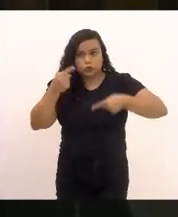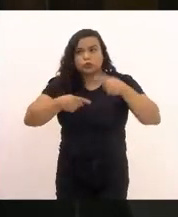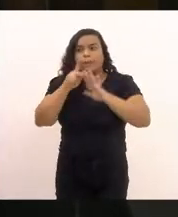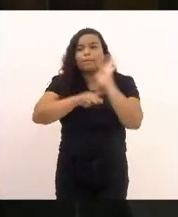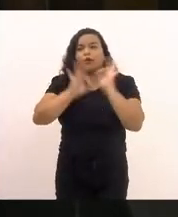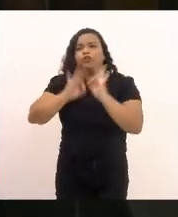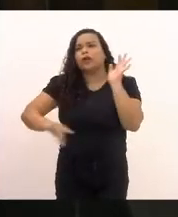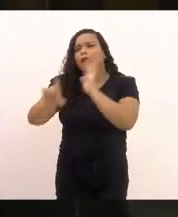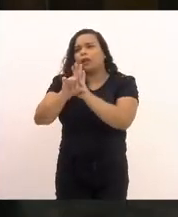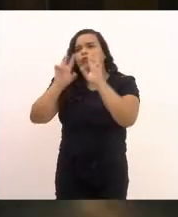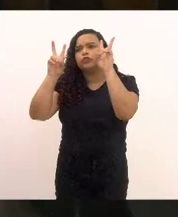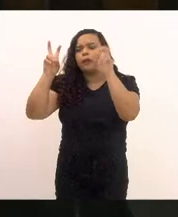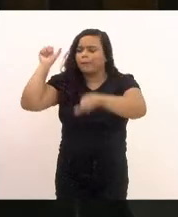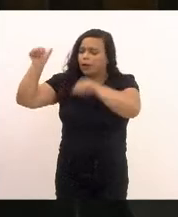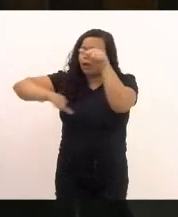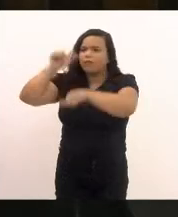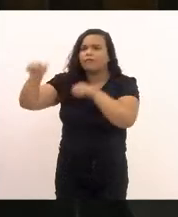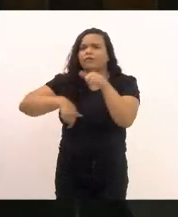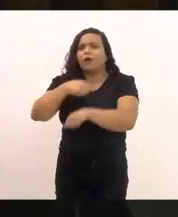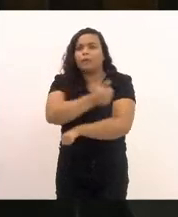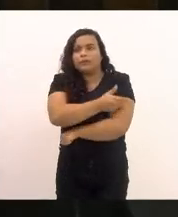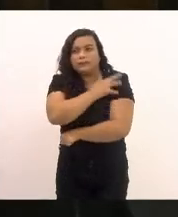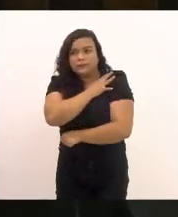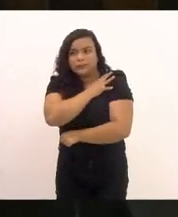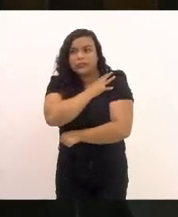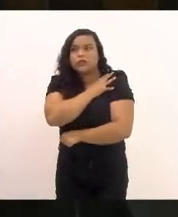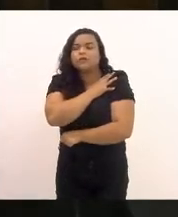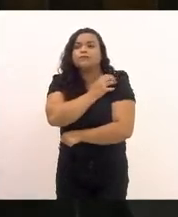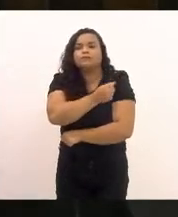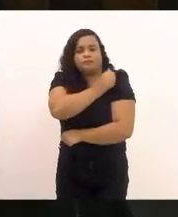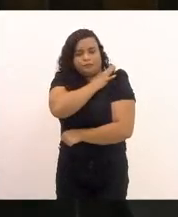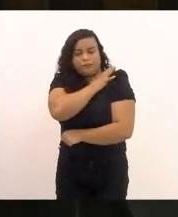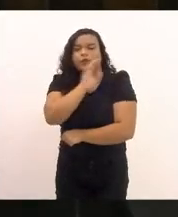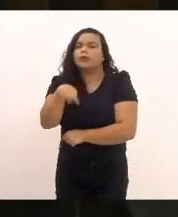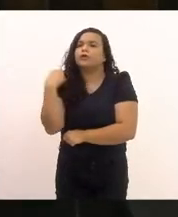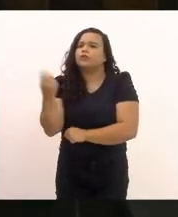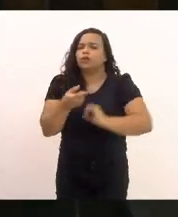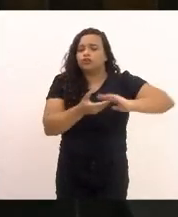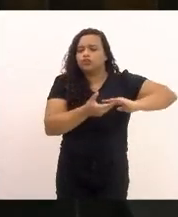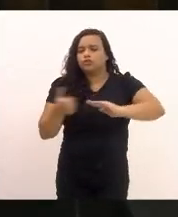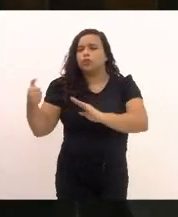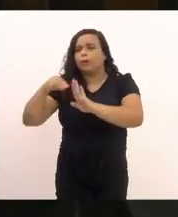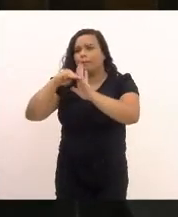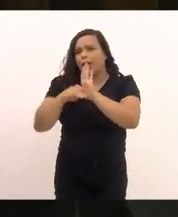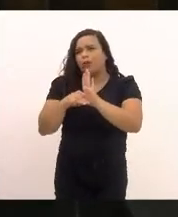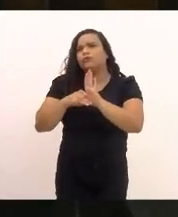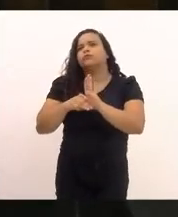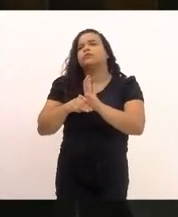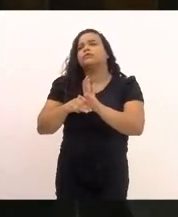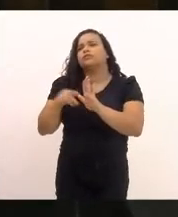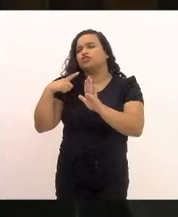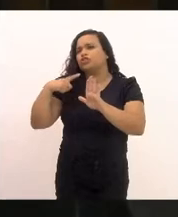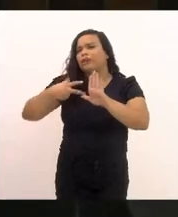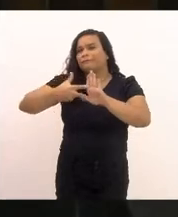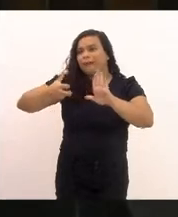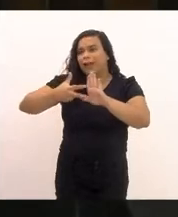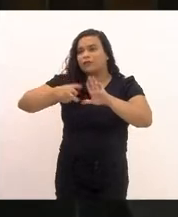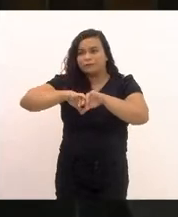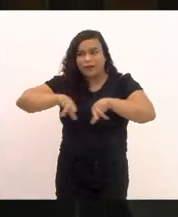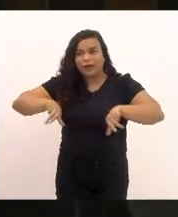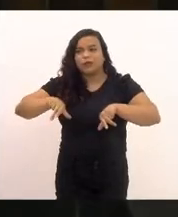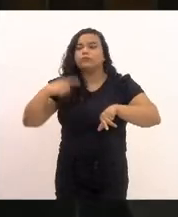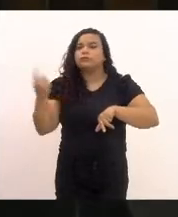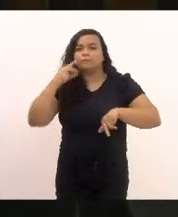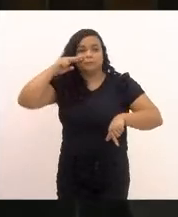lei sobre a reforma do ensino médio, e tiramos o projeto de pauta, era uma pauta de vetos, em proveito de uma